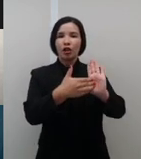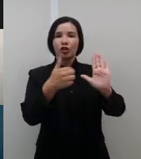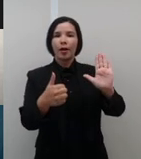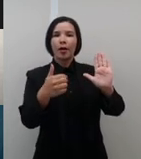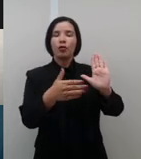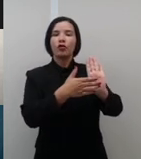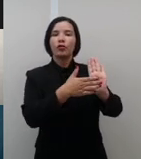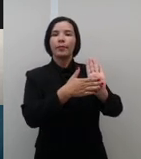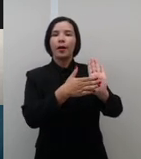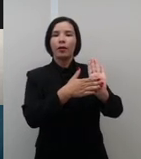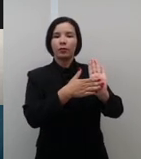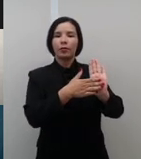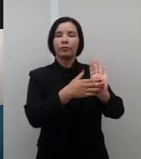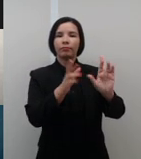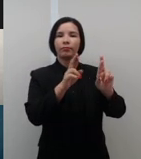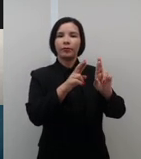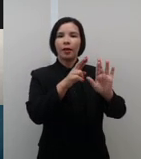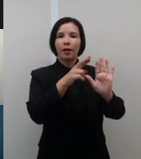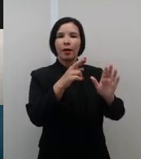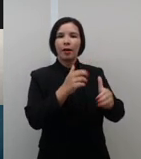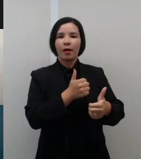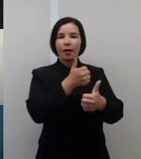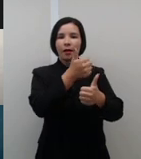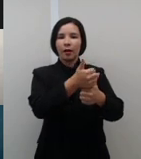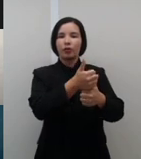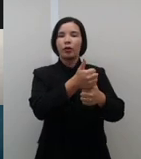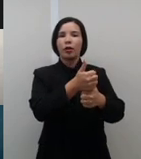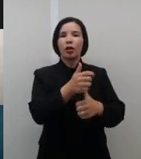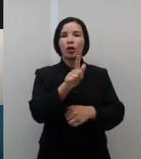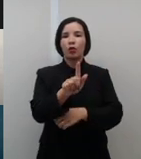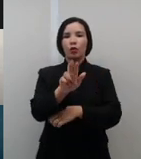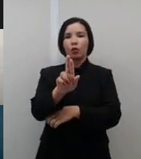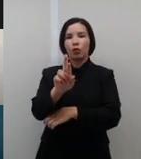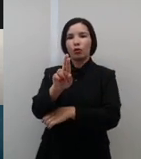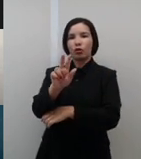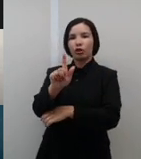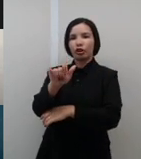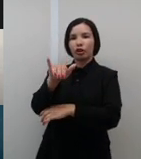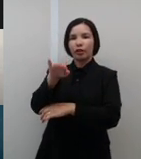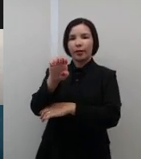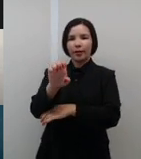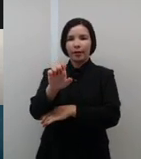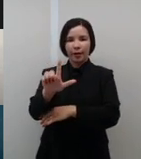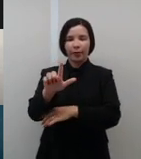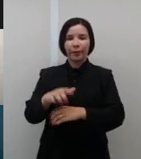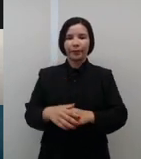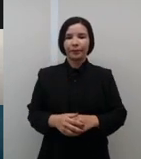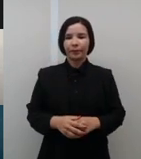da relatoria do ministro Gurgel de Faria, os agravos internos nos Arespes,